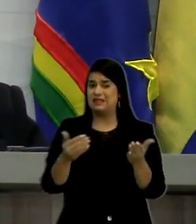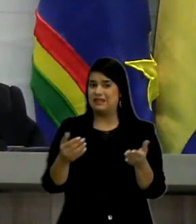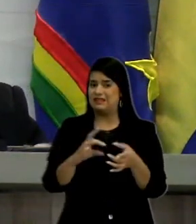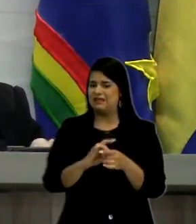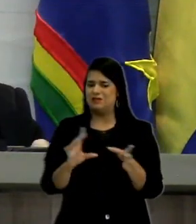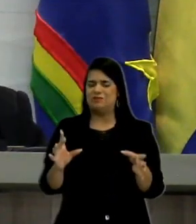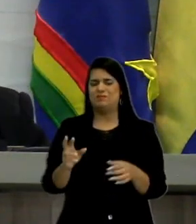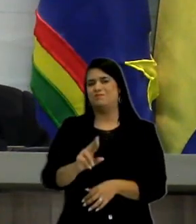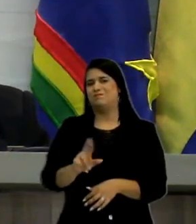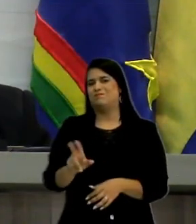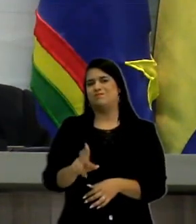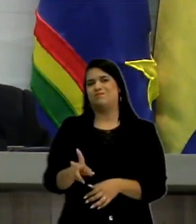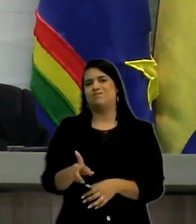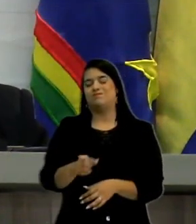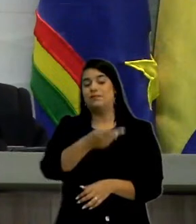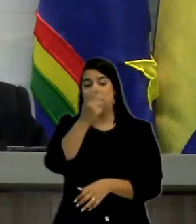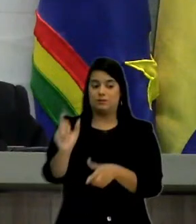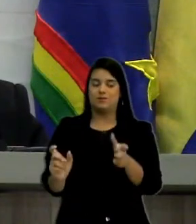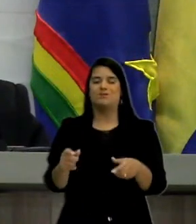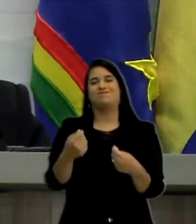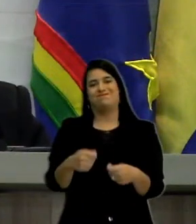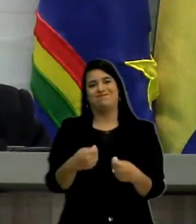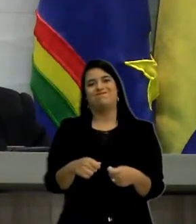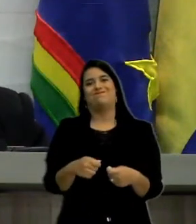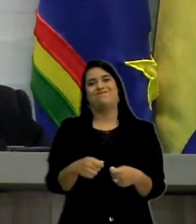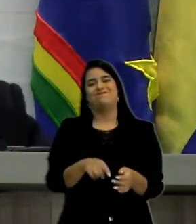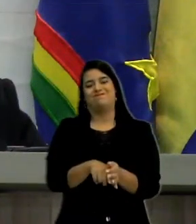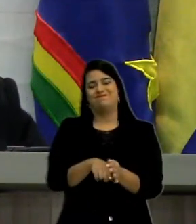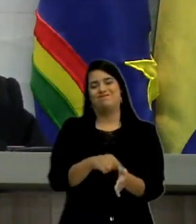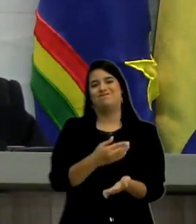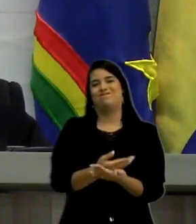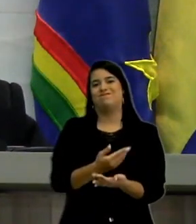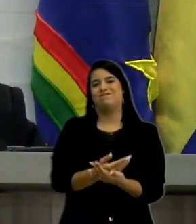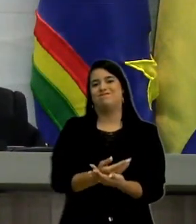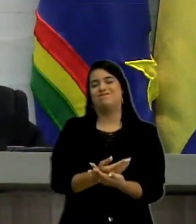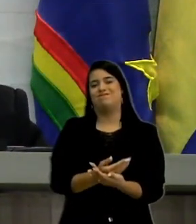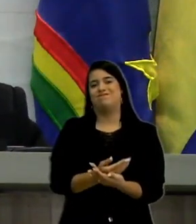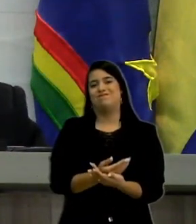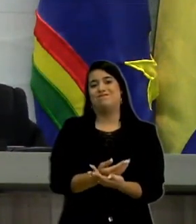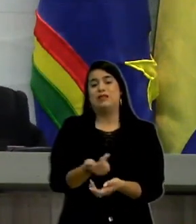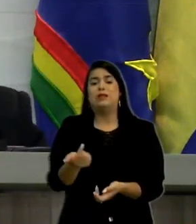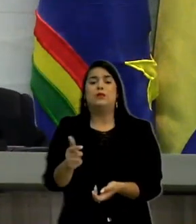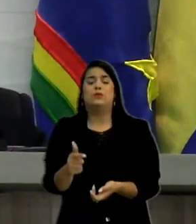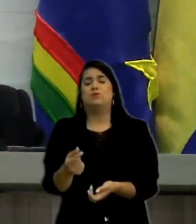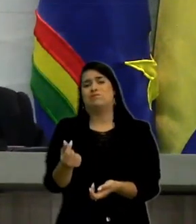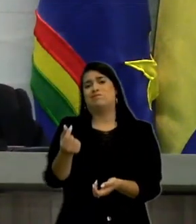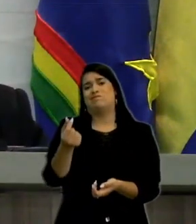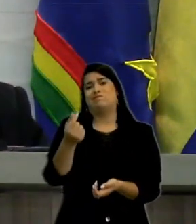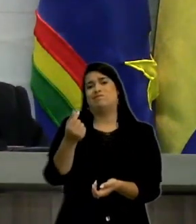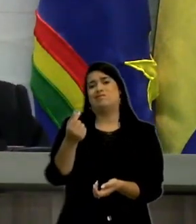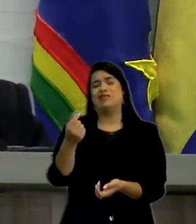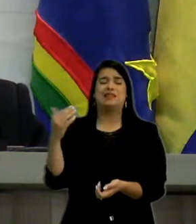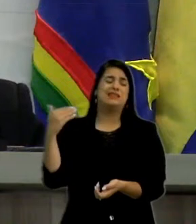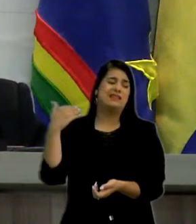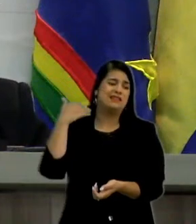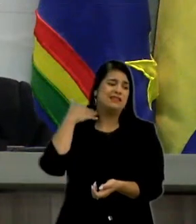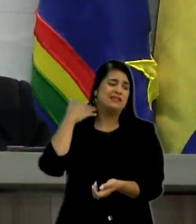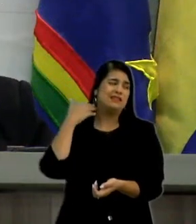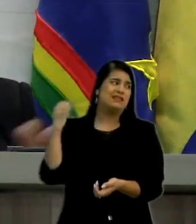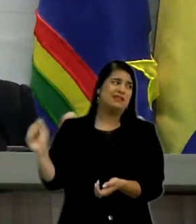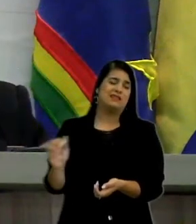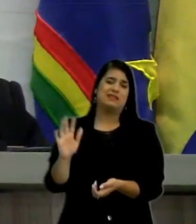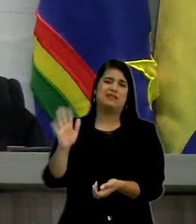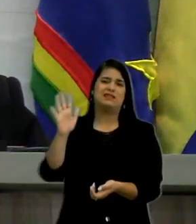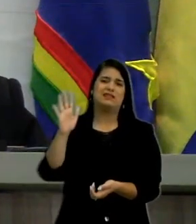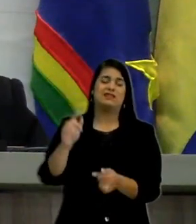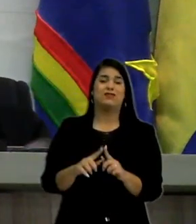E as pessoas precisam desses exames e não tem como pagar. É caro uma pessoa só fazer 4 ressonâncias.